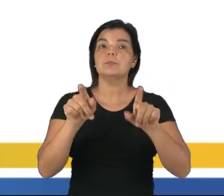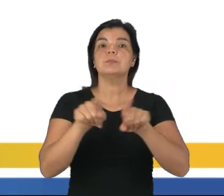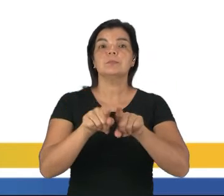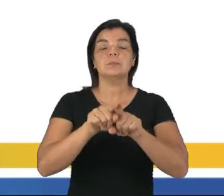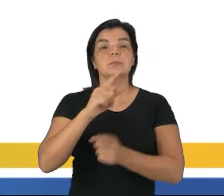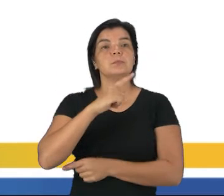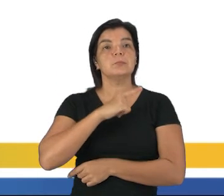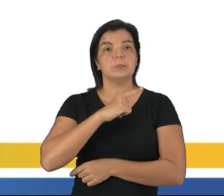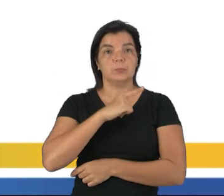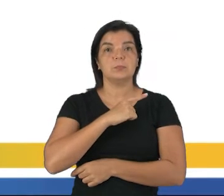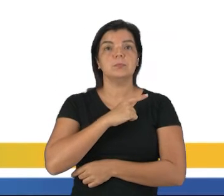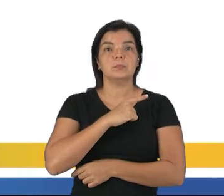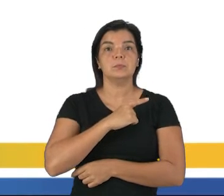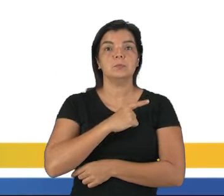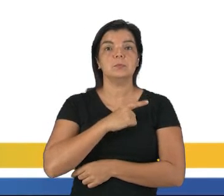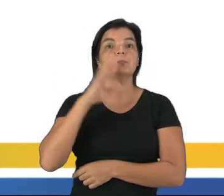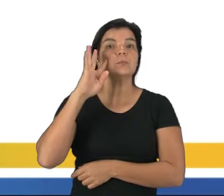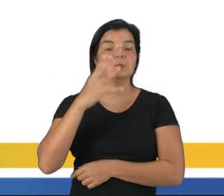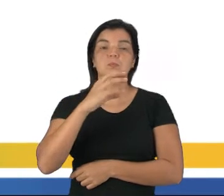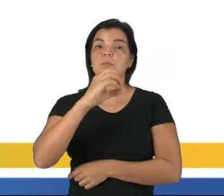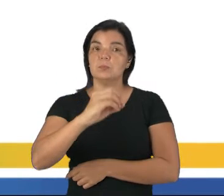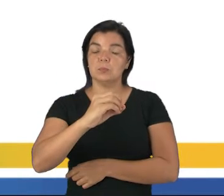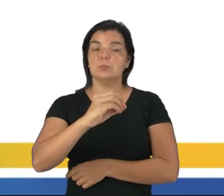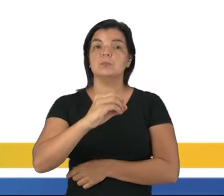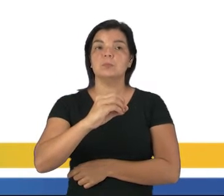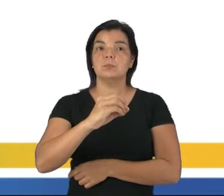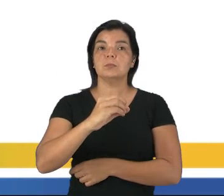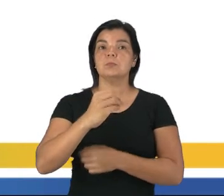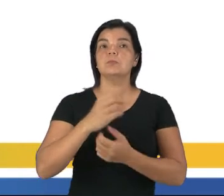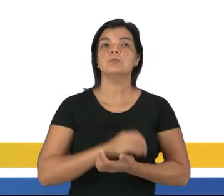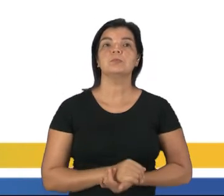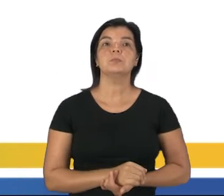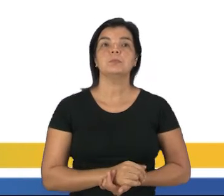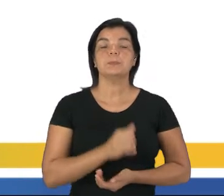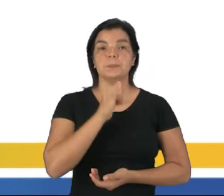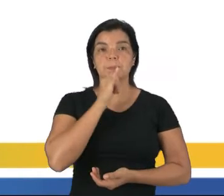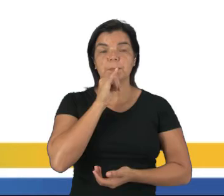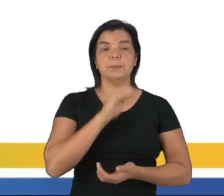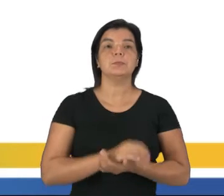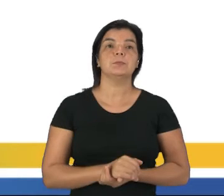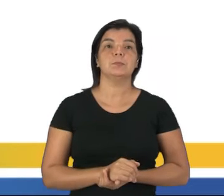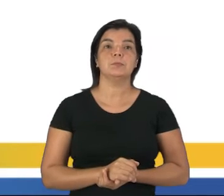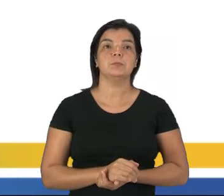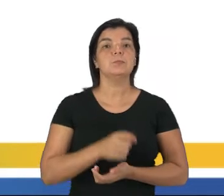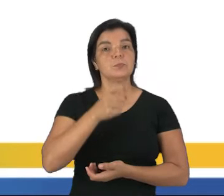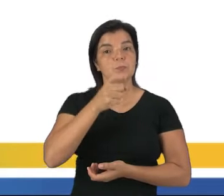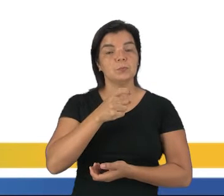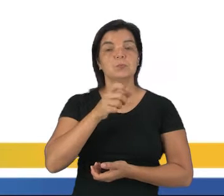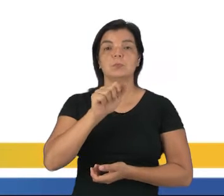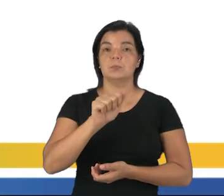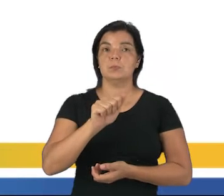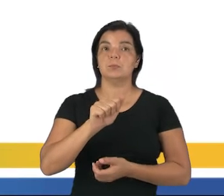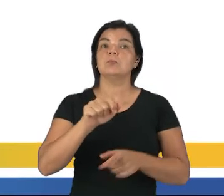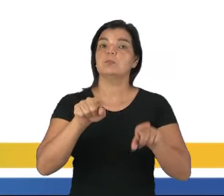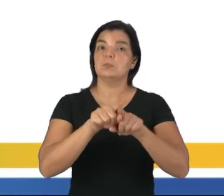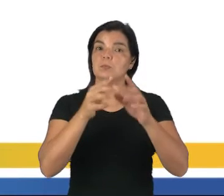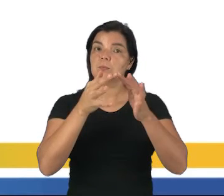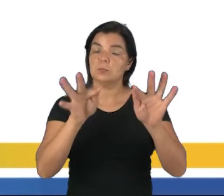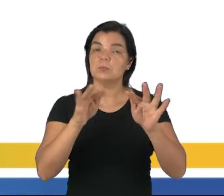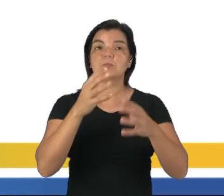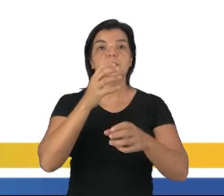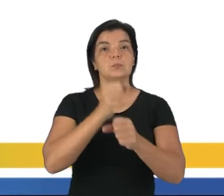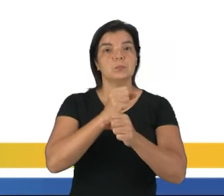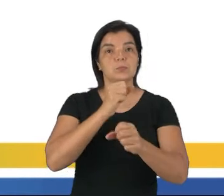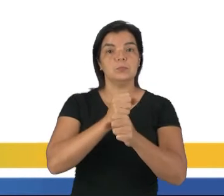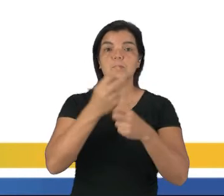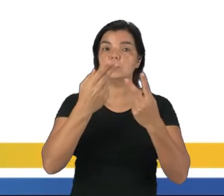eu vou ter que ela vai ter resultado zero, né? Que ela vai ser igualada a zero. Então, substituir um valor x na função e a função, quando eu fiz os